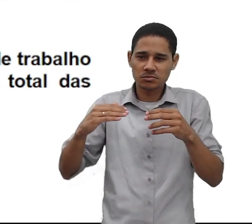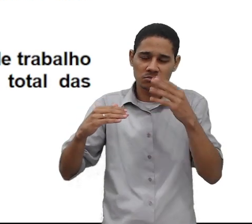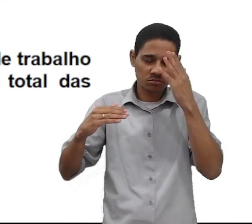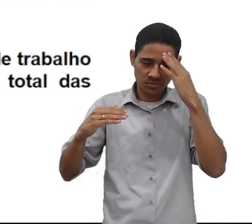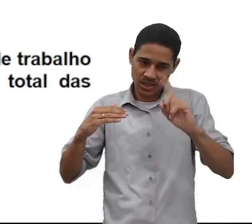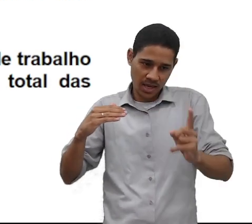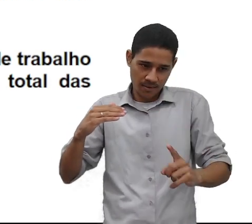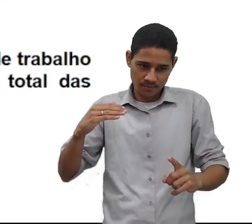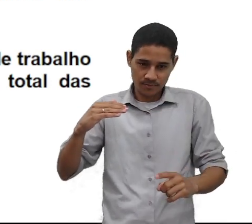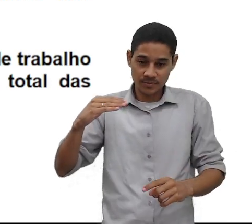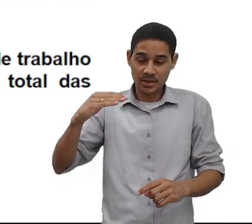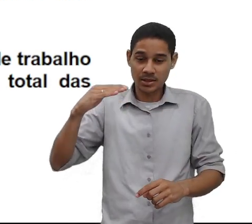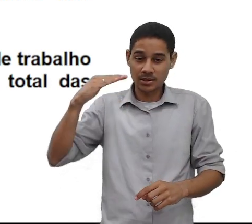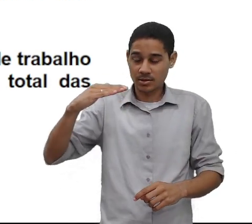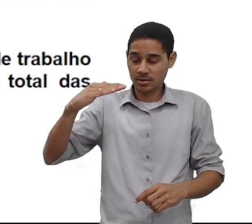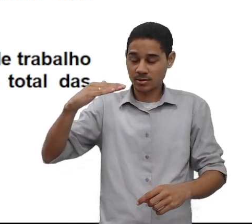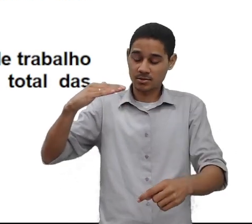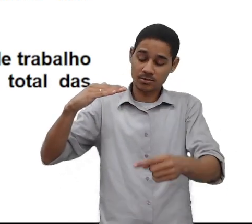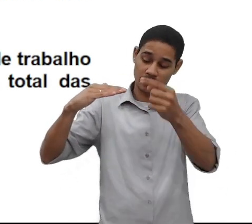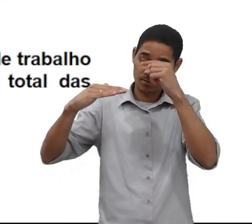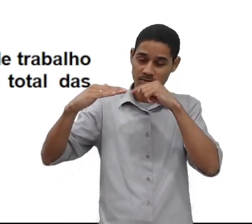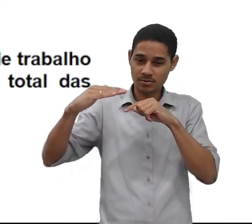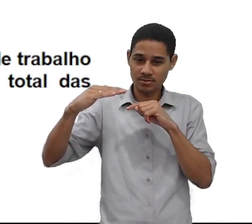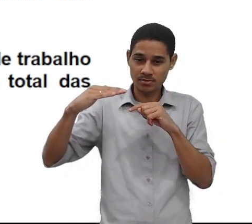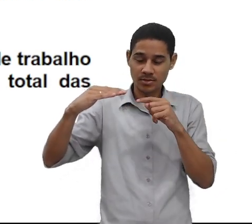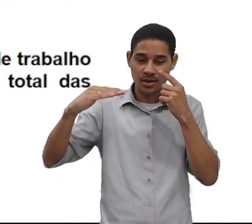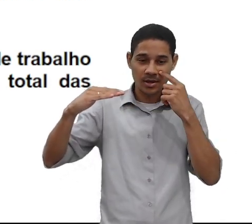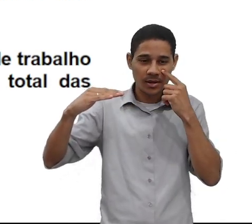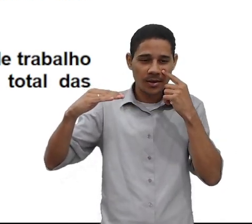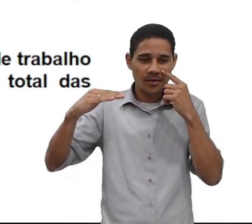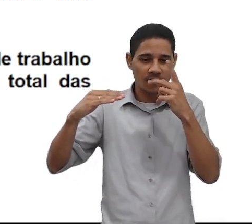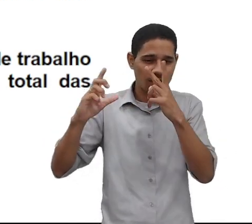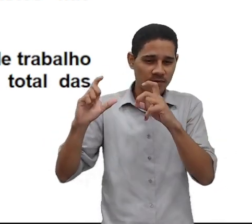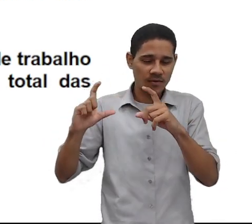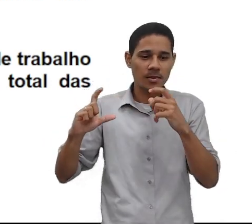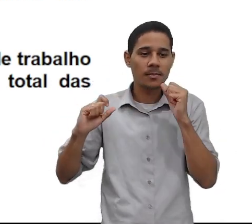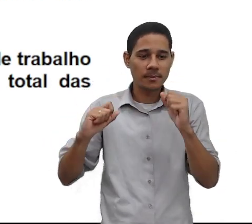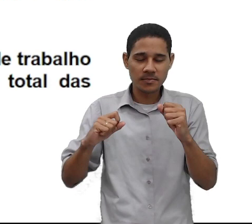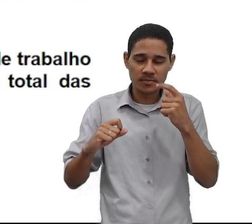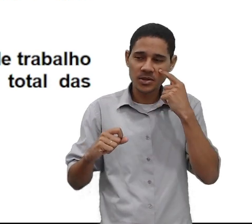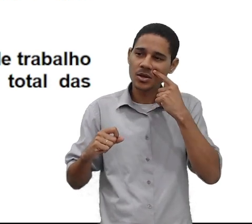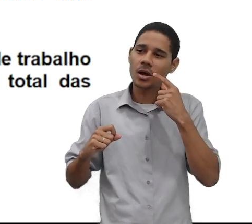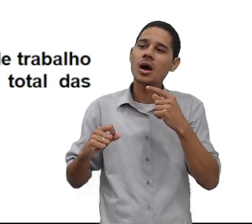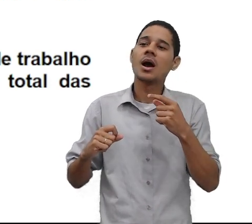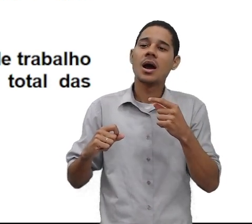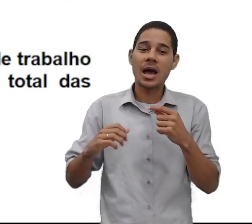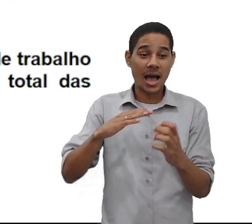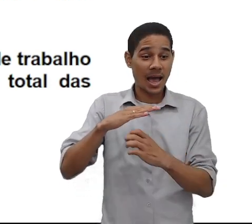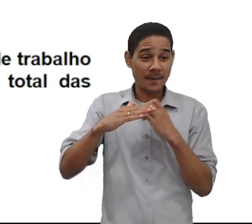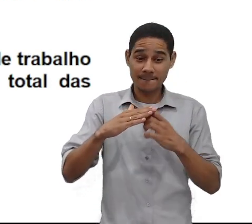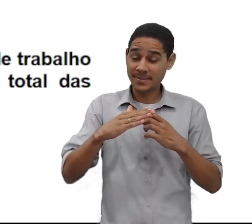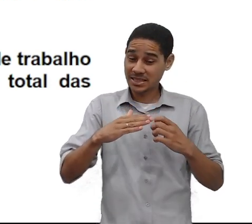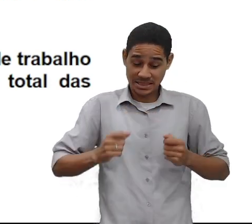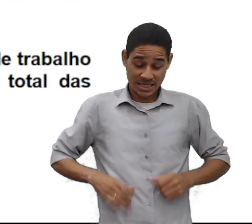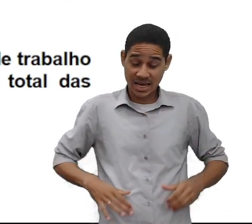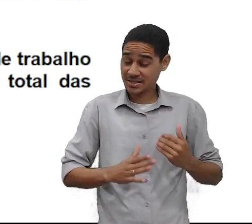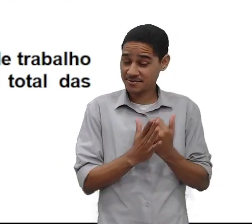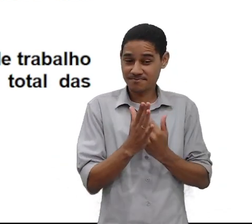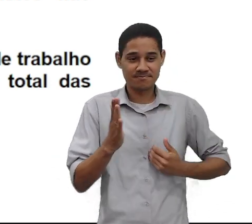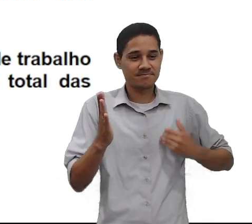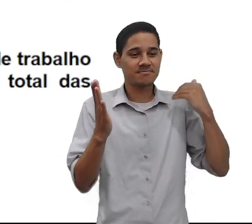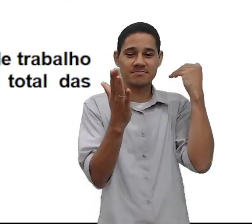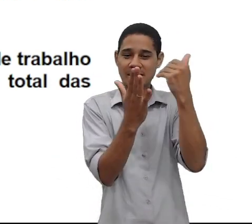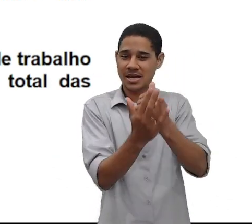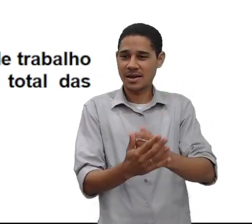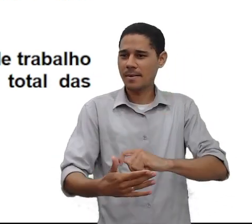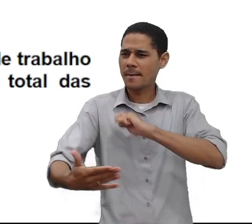E a imagem permite verificar que o acidente de trabalho custa sempre mais à empresa do que o total das